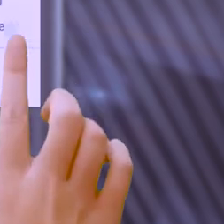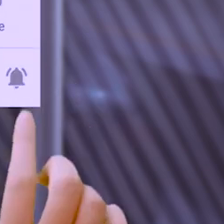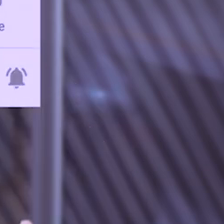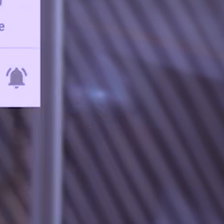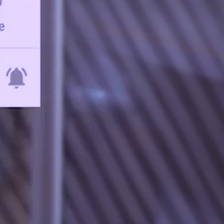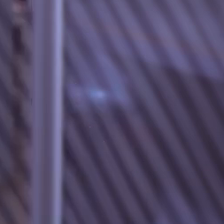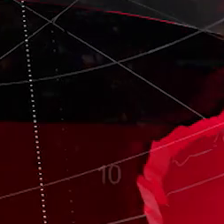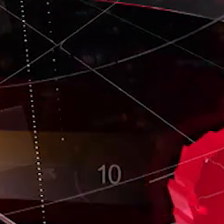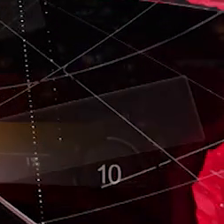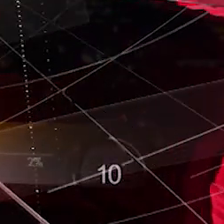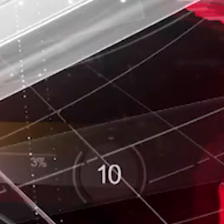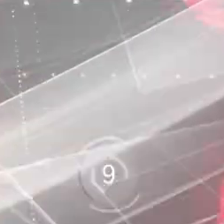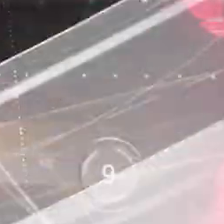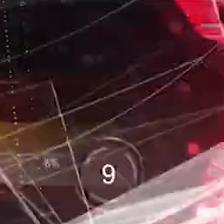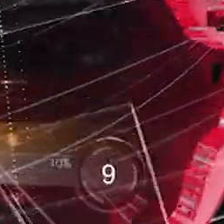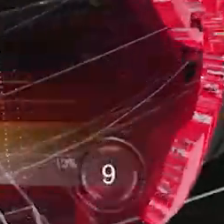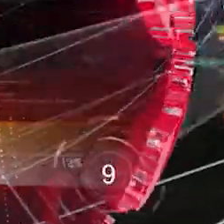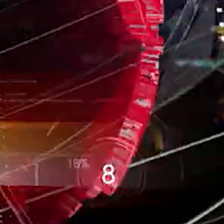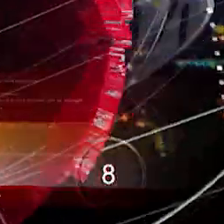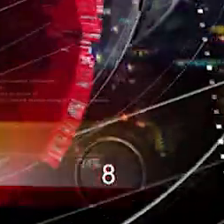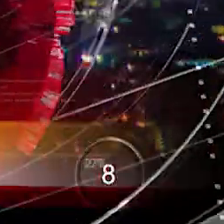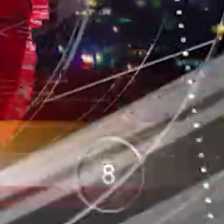de notificação.